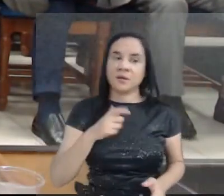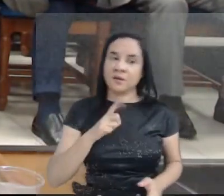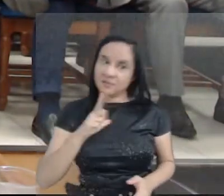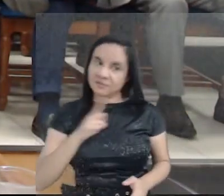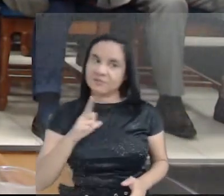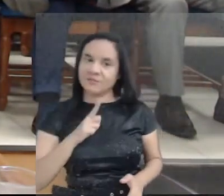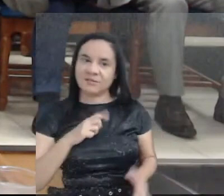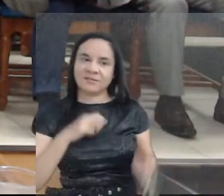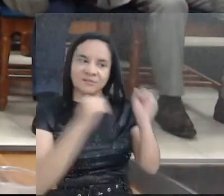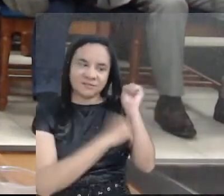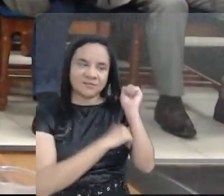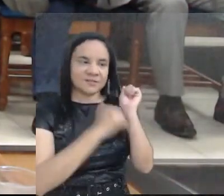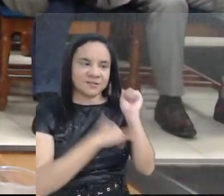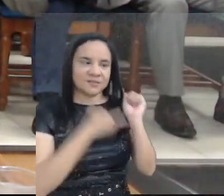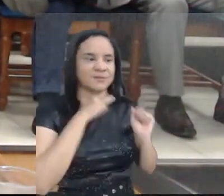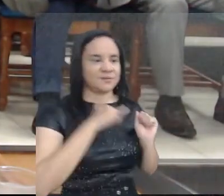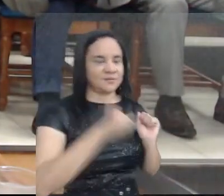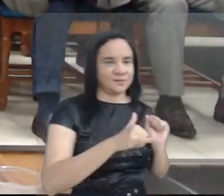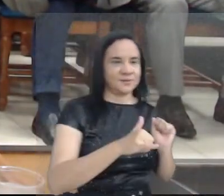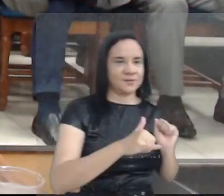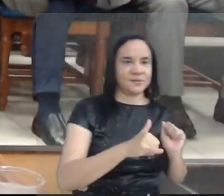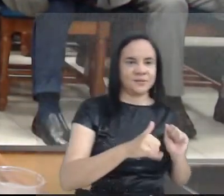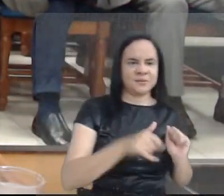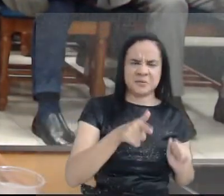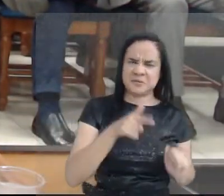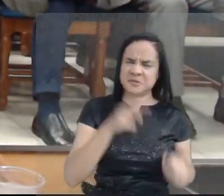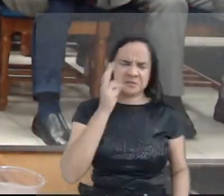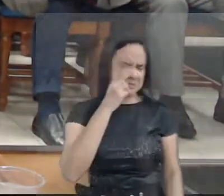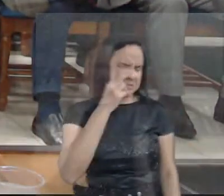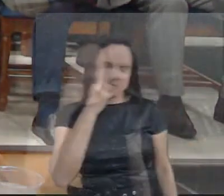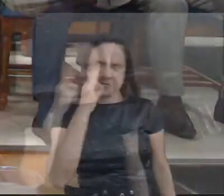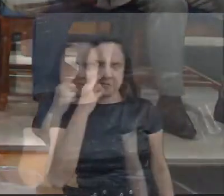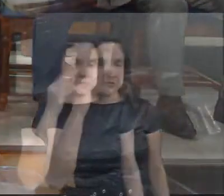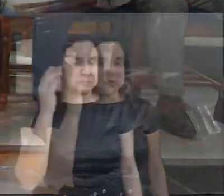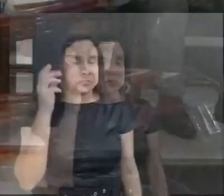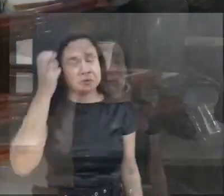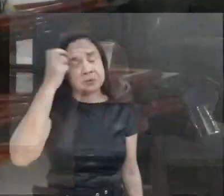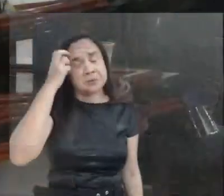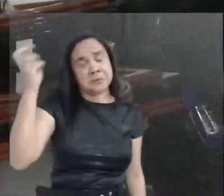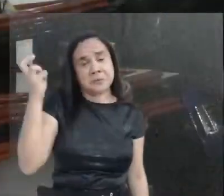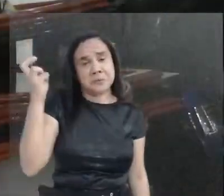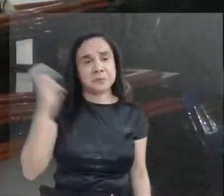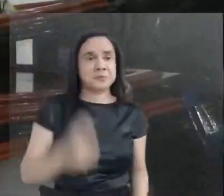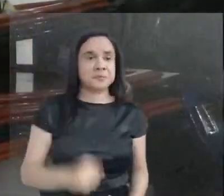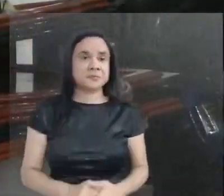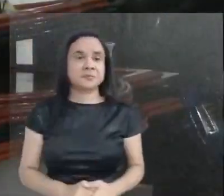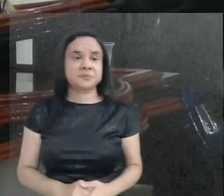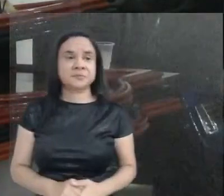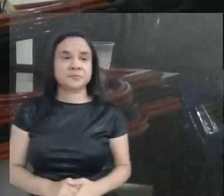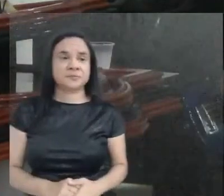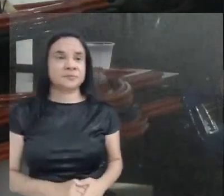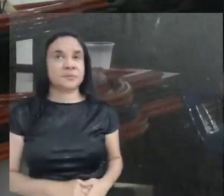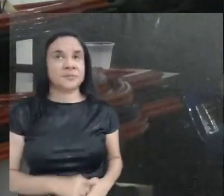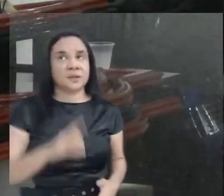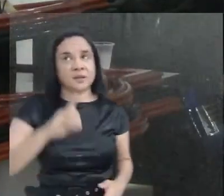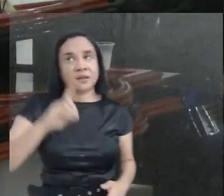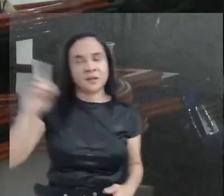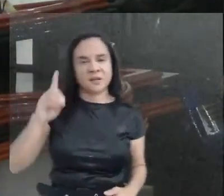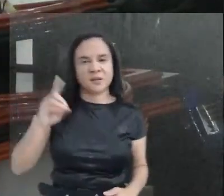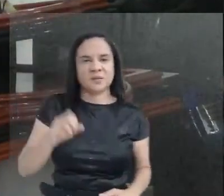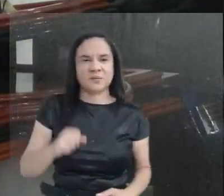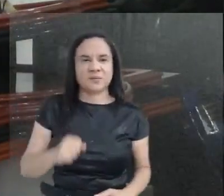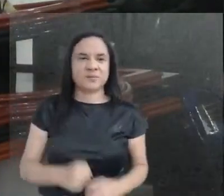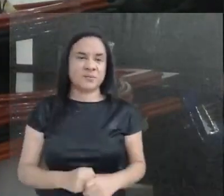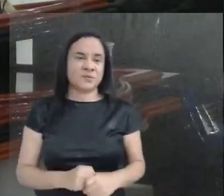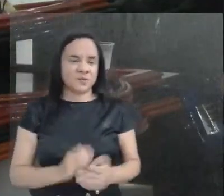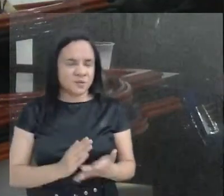vocês. Para vocês, gentios, não se achar sábio, é que Deus endureceu em parte Israel para vocês